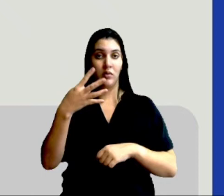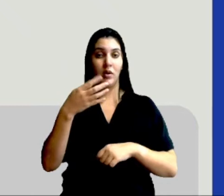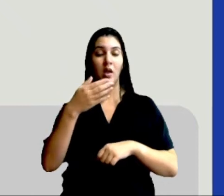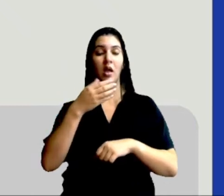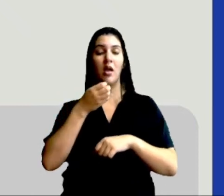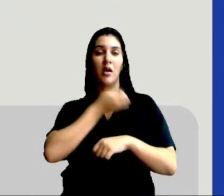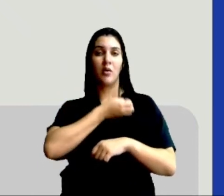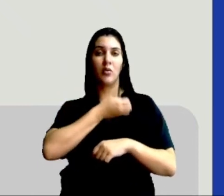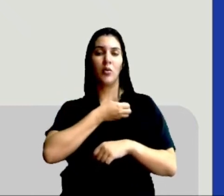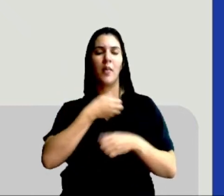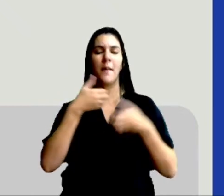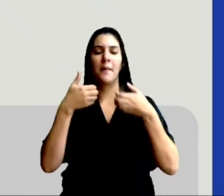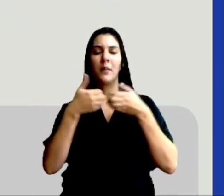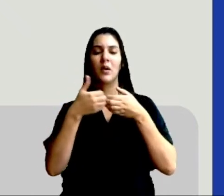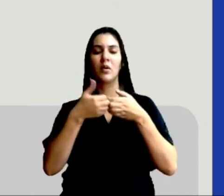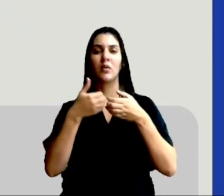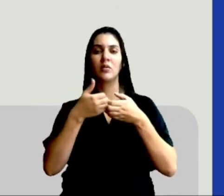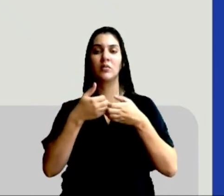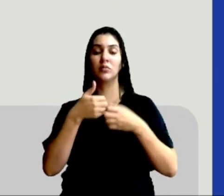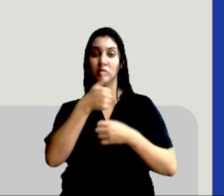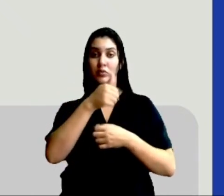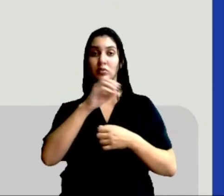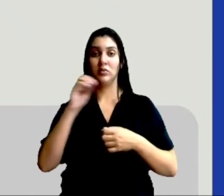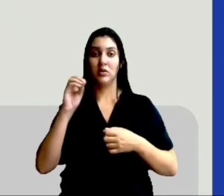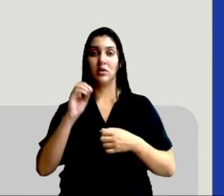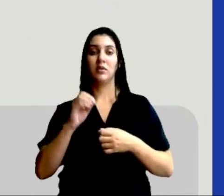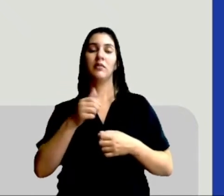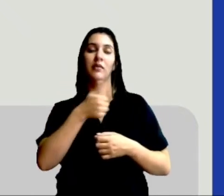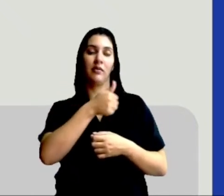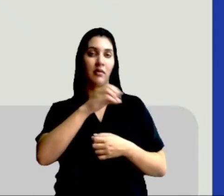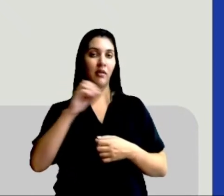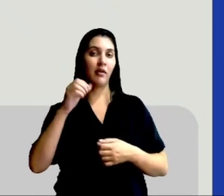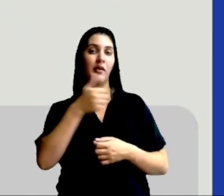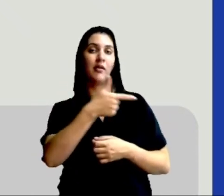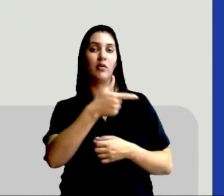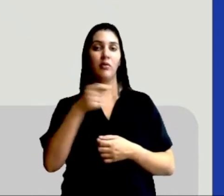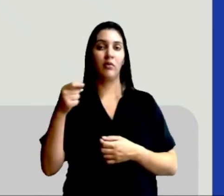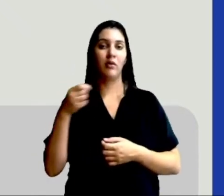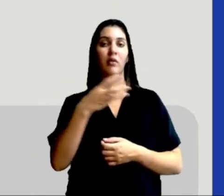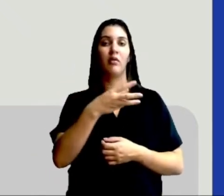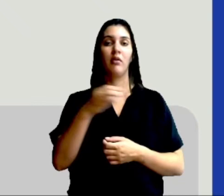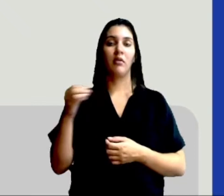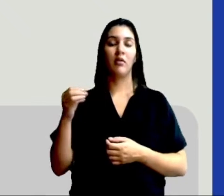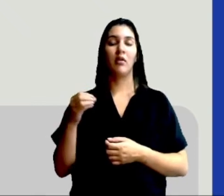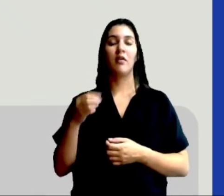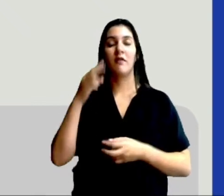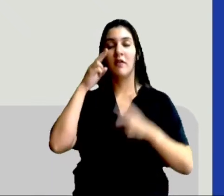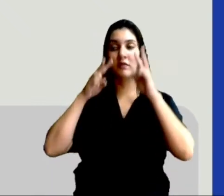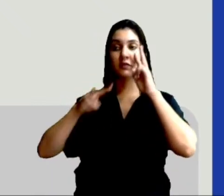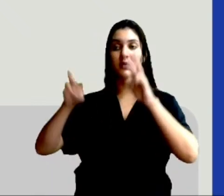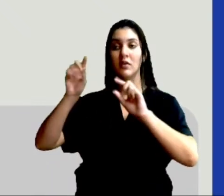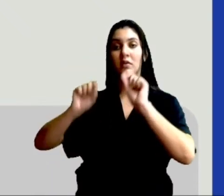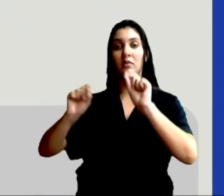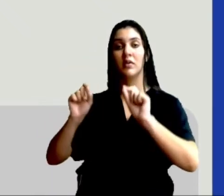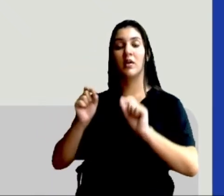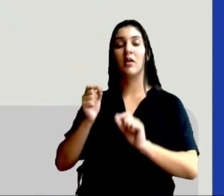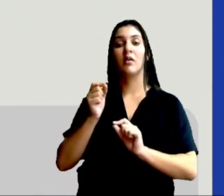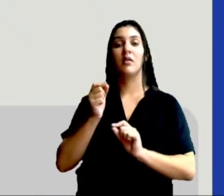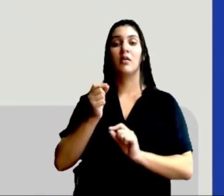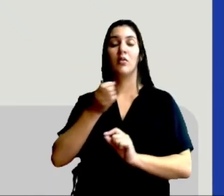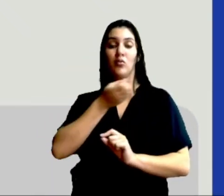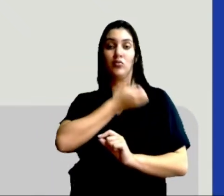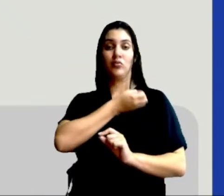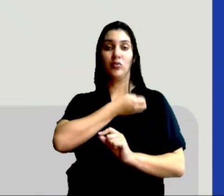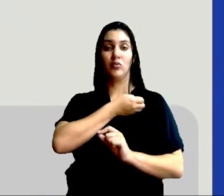é o número que está mais próximo aí da ordem dos 100, né? 100, 200, 300, a gente vai lá para os números